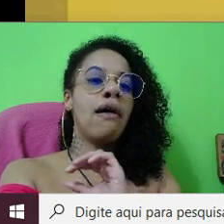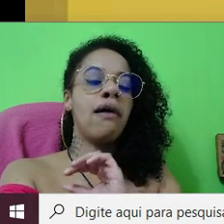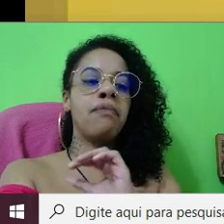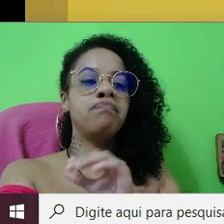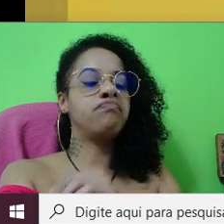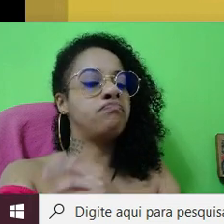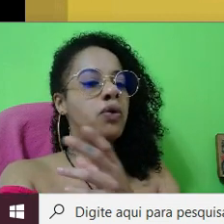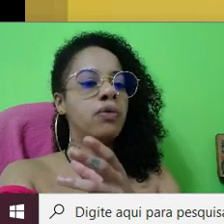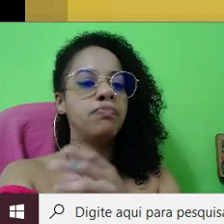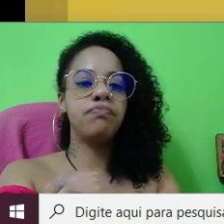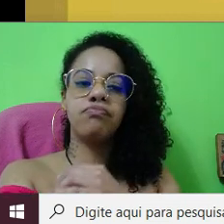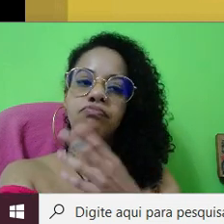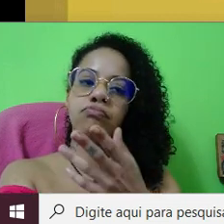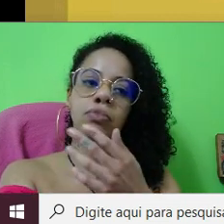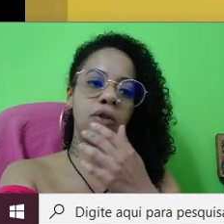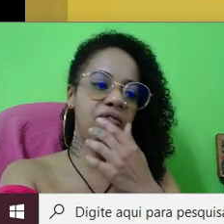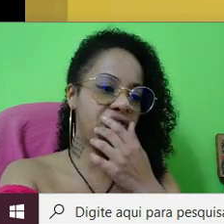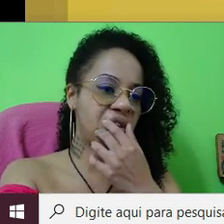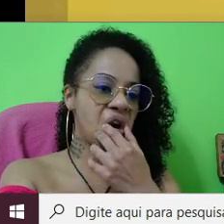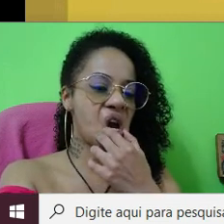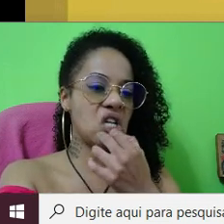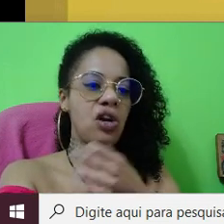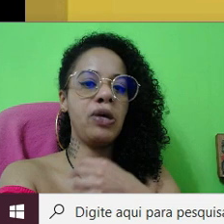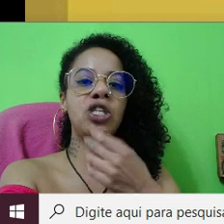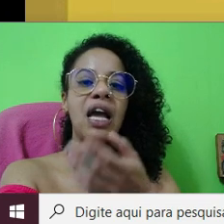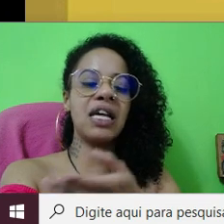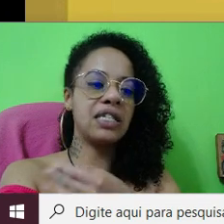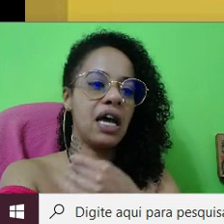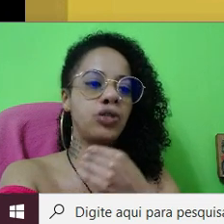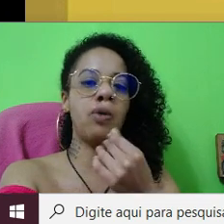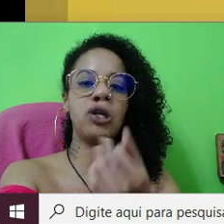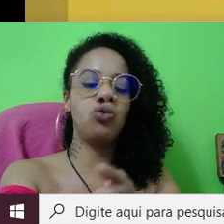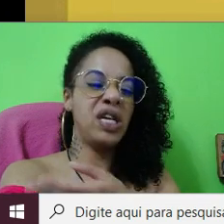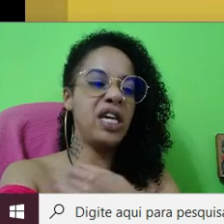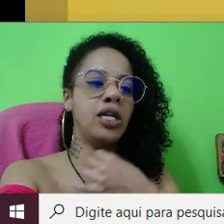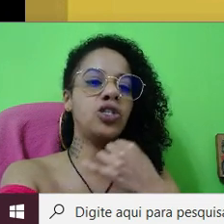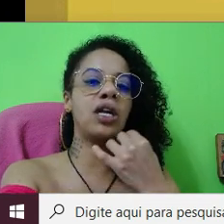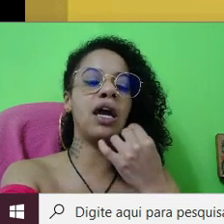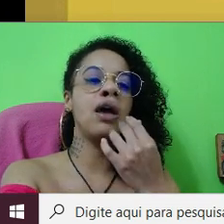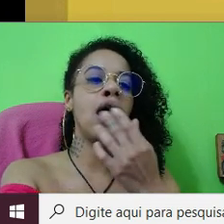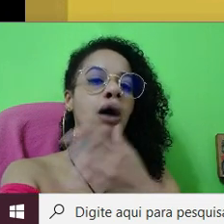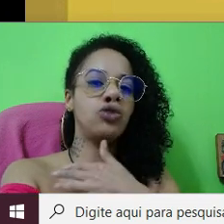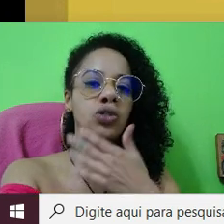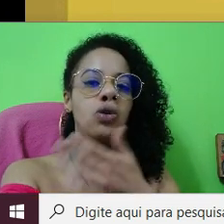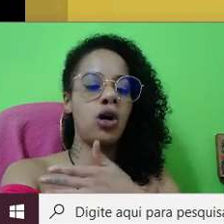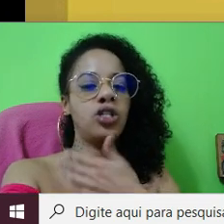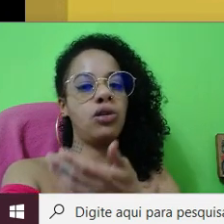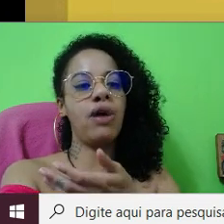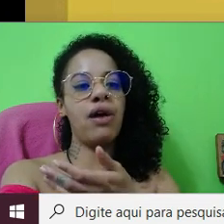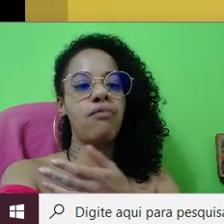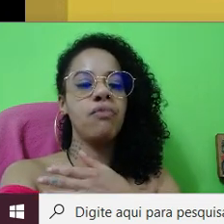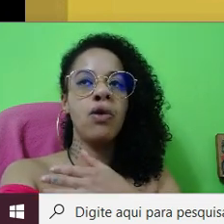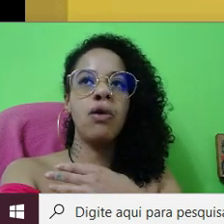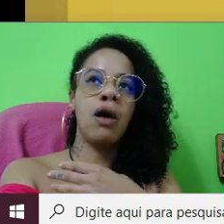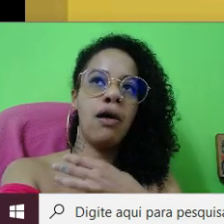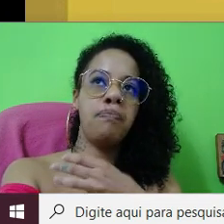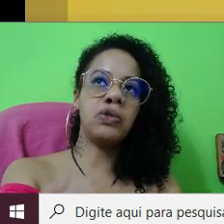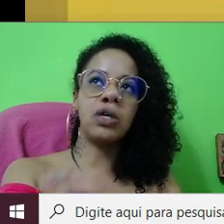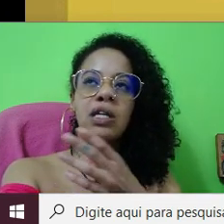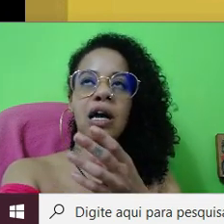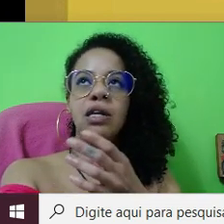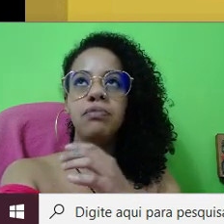né enfim geralmente tem acesso a uma Twitch né um discord que não é